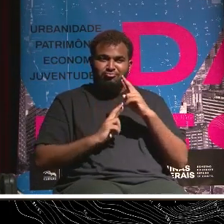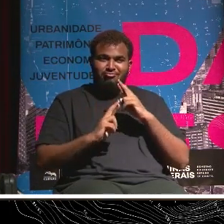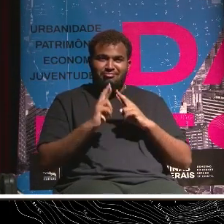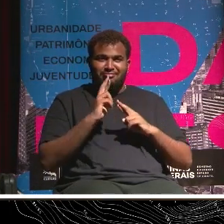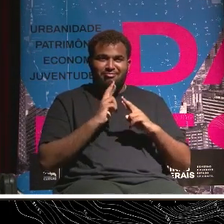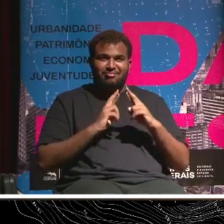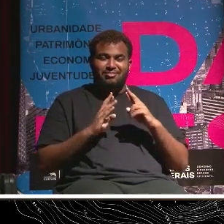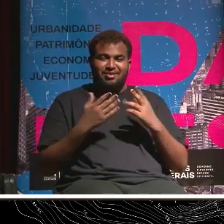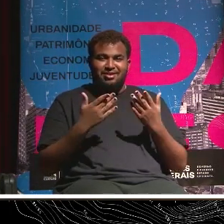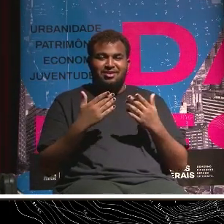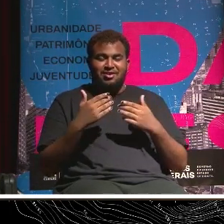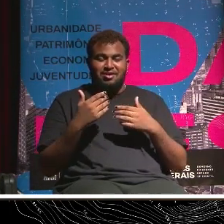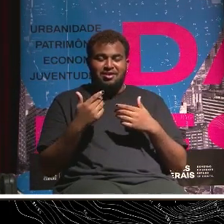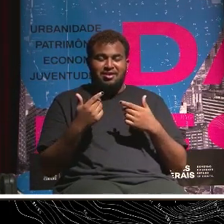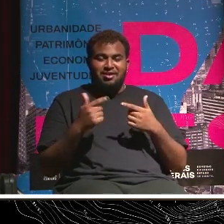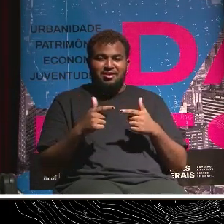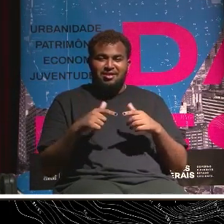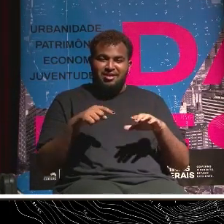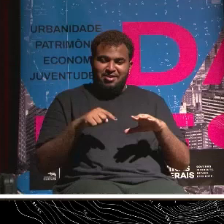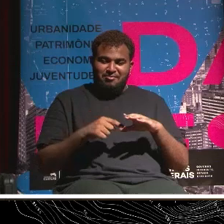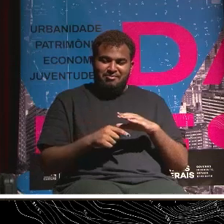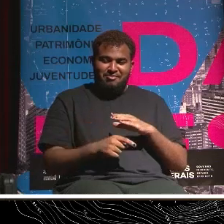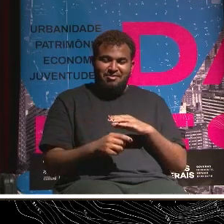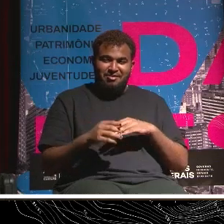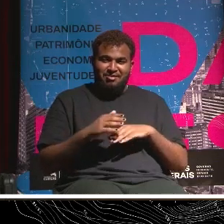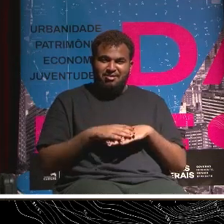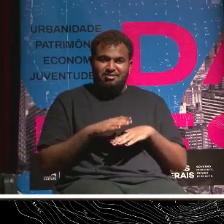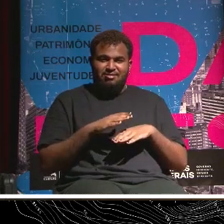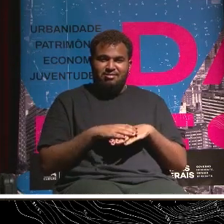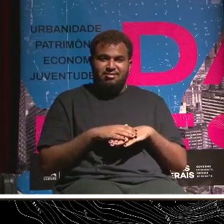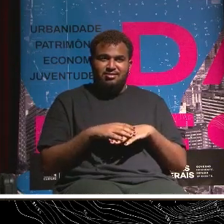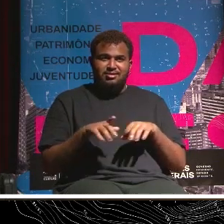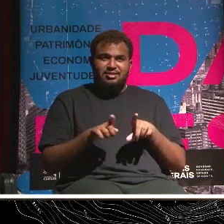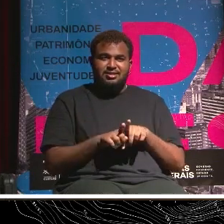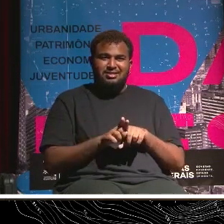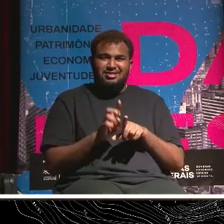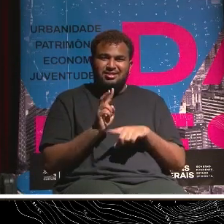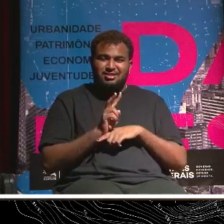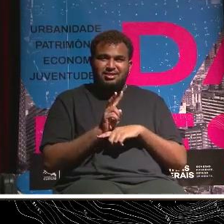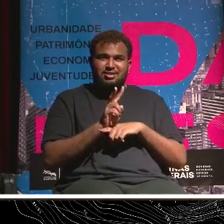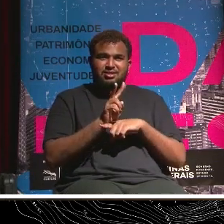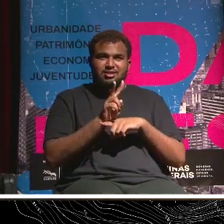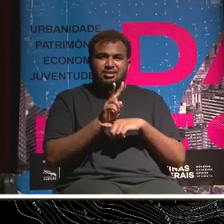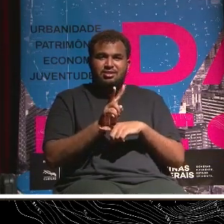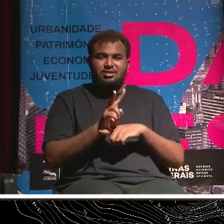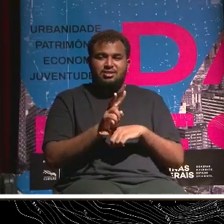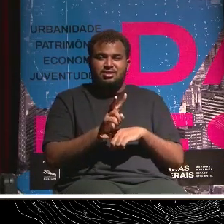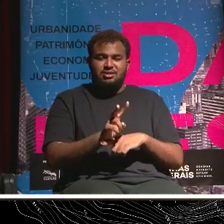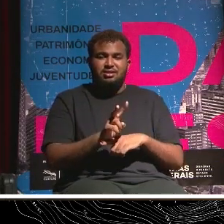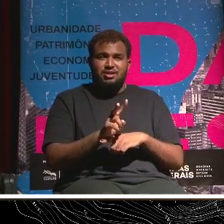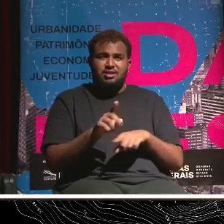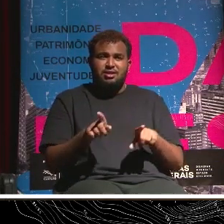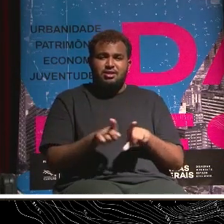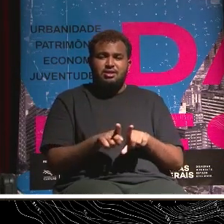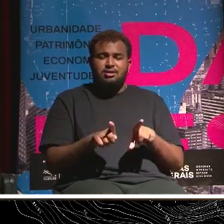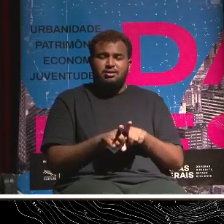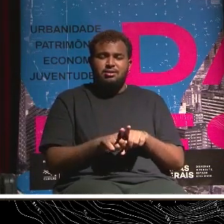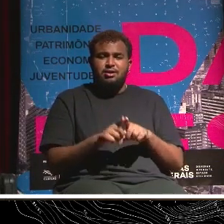gente não tem tão aprofundada com os mecanismos de assistência, também precisa ser pensado do ponto de